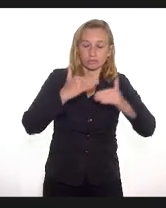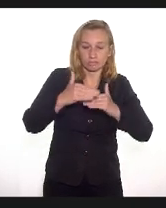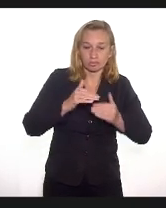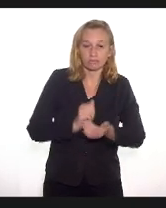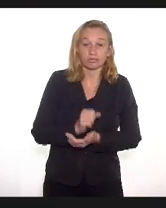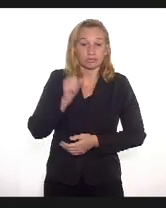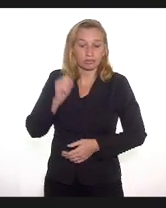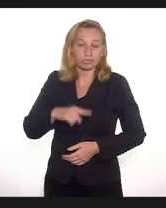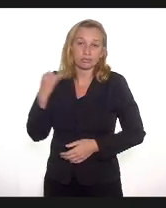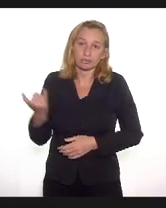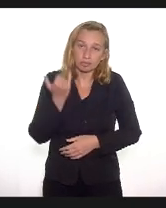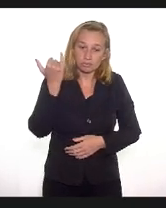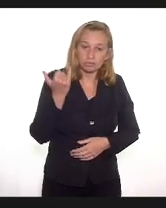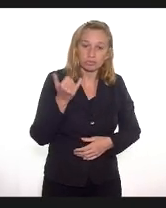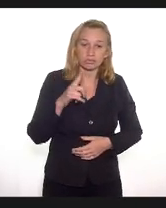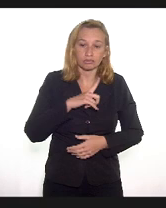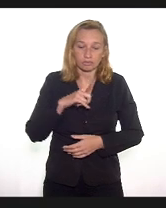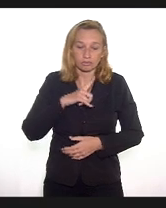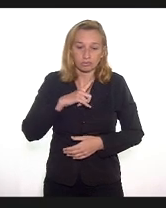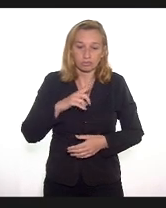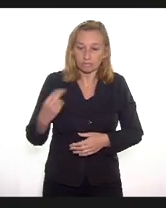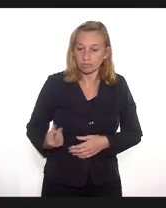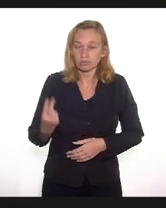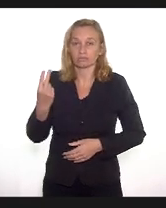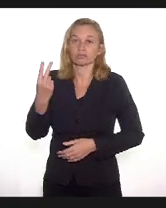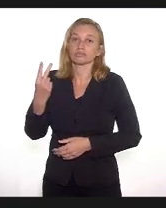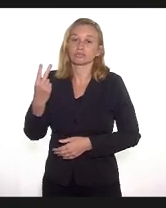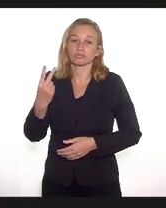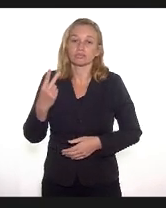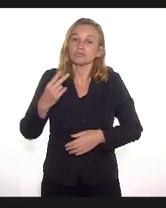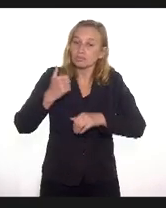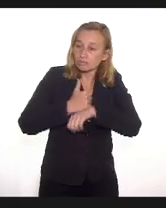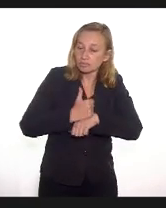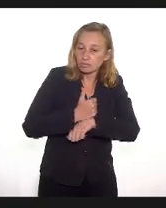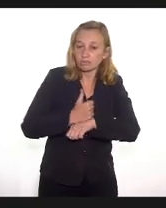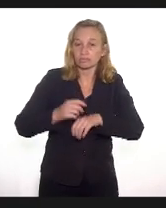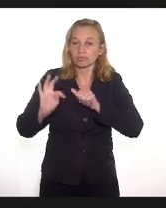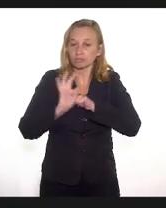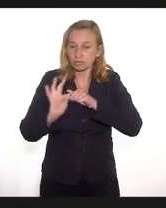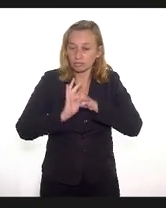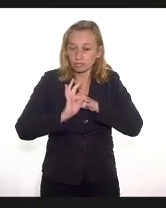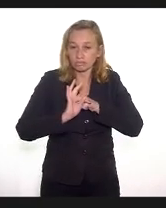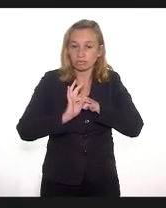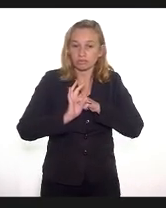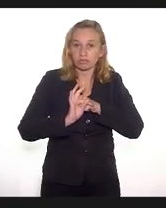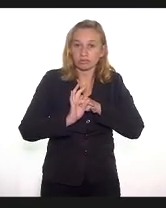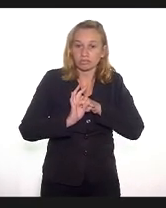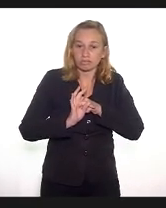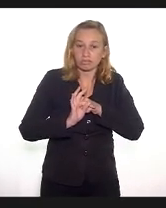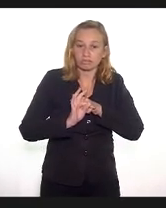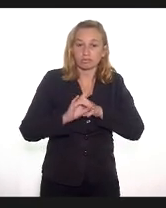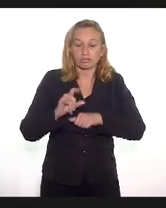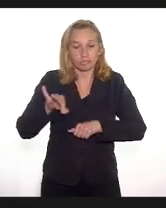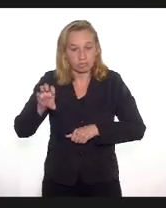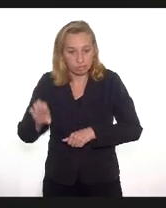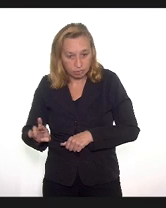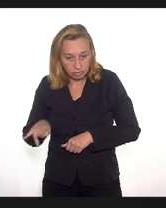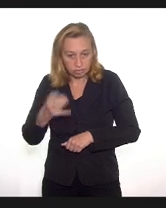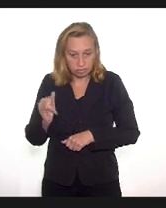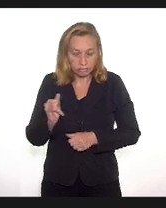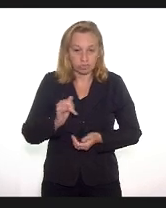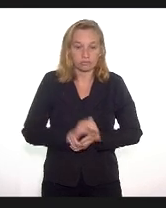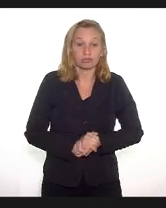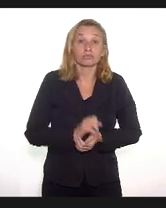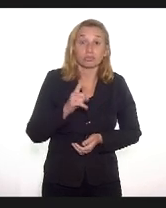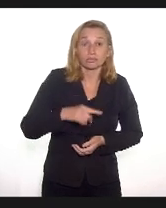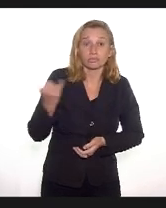é muito importante que nós tenhamos a valorização dos profissionais técnicos do CEDERJ, do CCERJ.